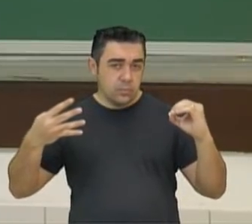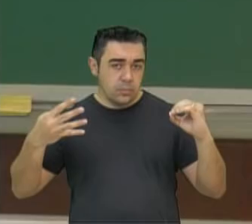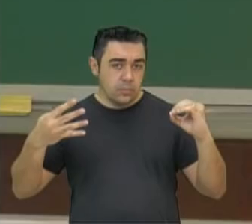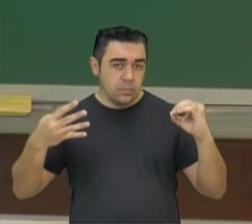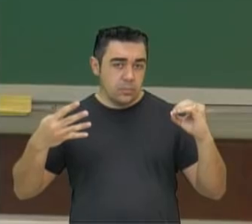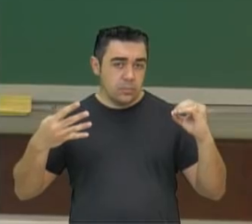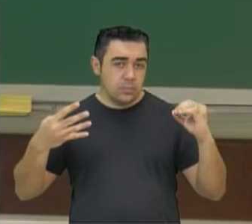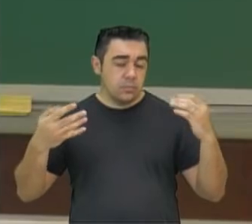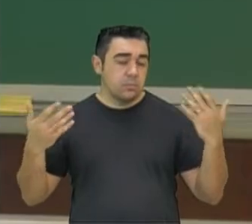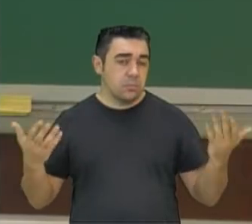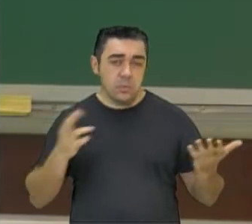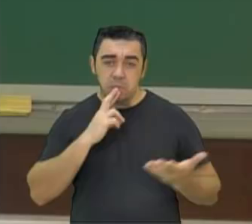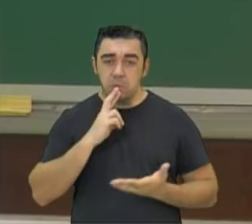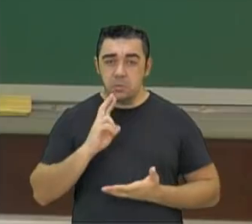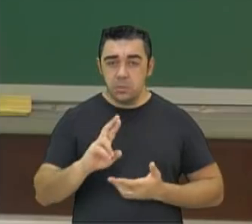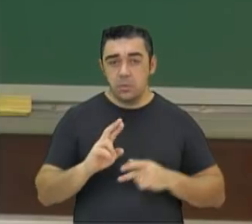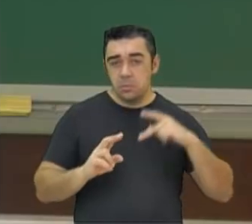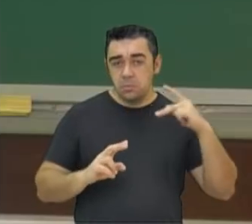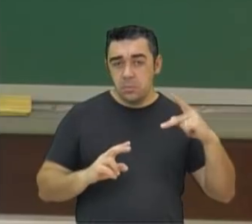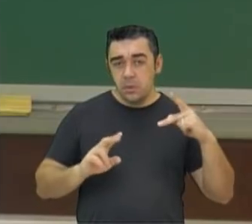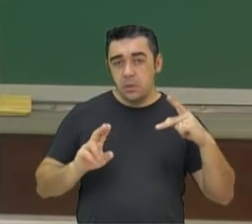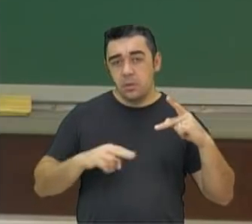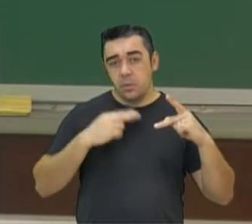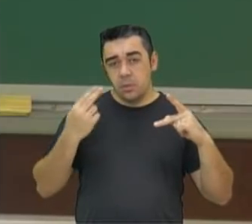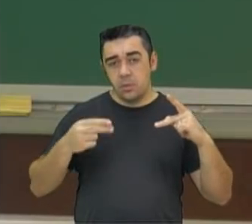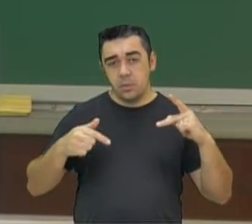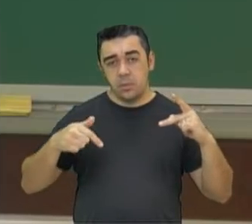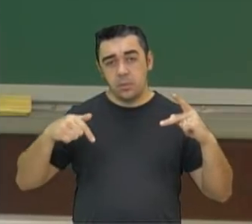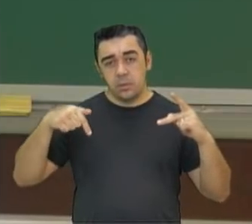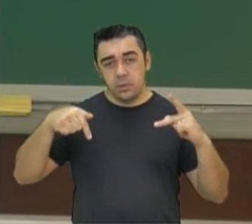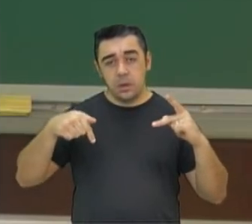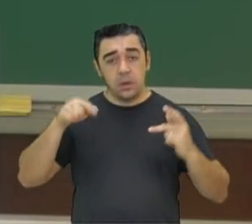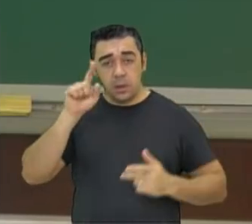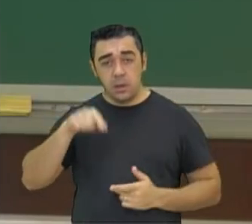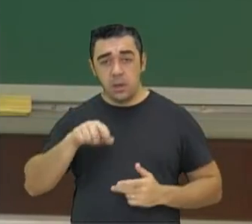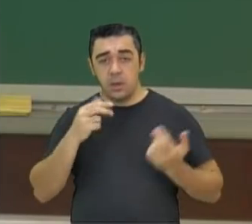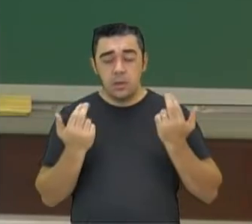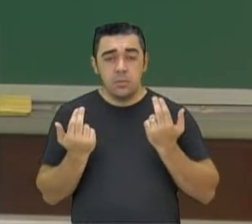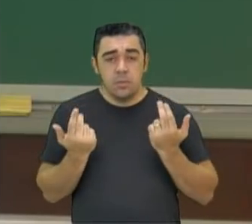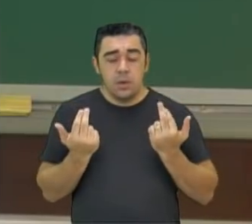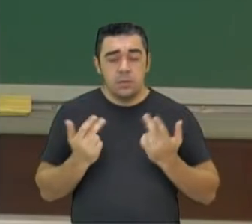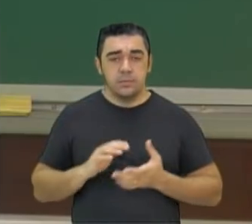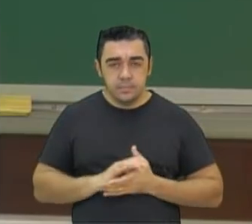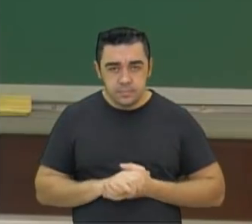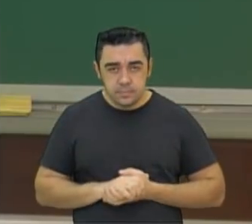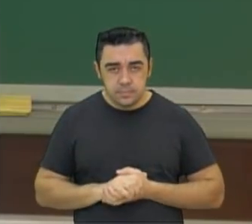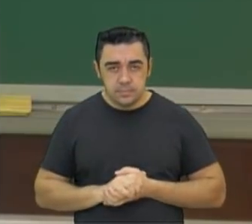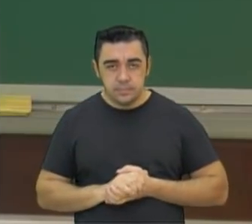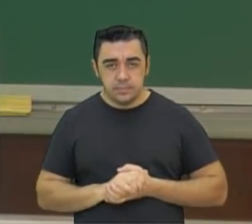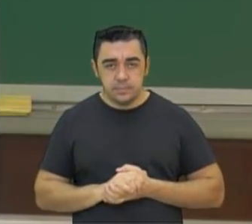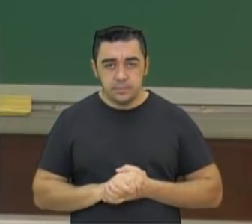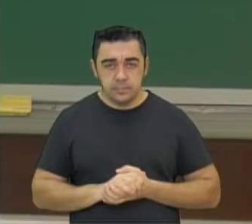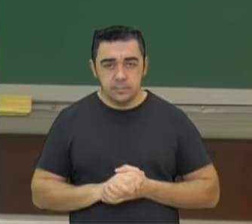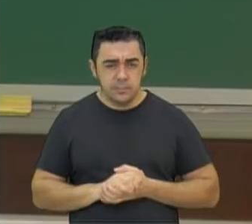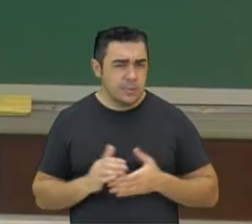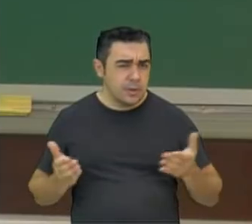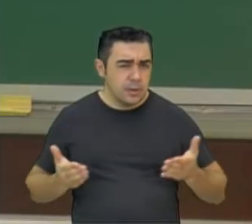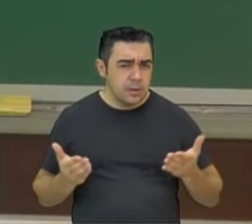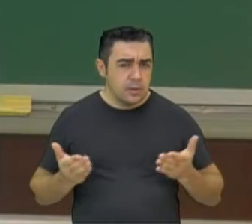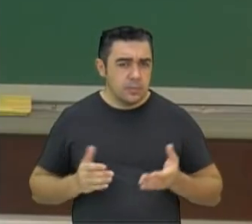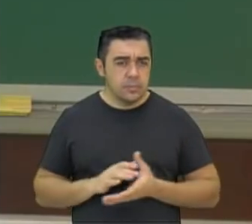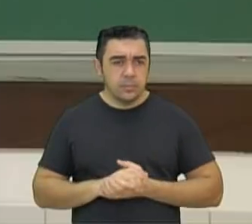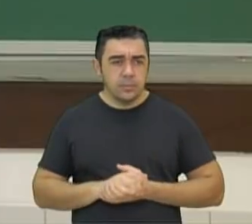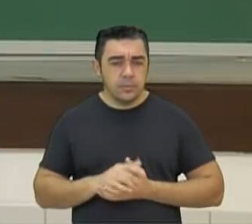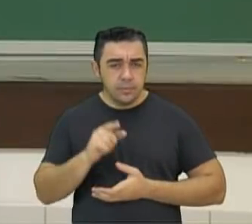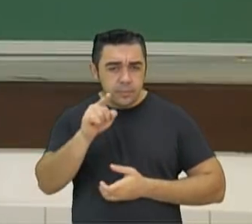ser 4, que o resultado vai ser que os binômios são iguais. E agora